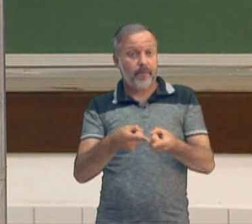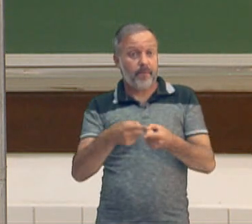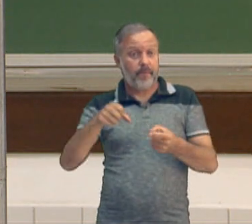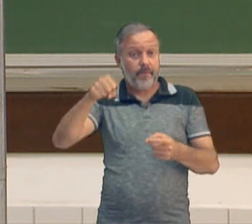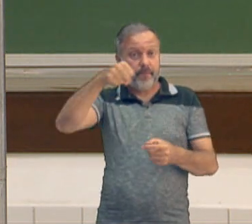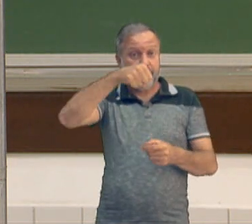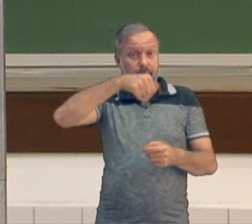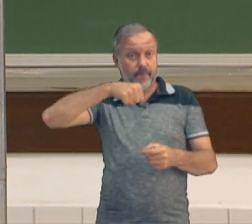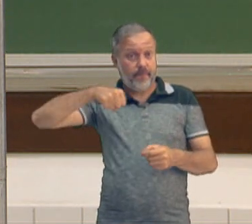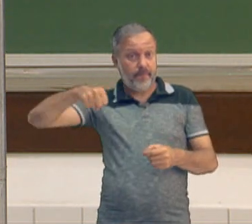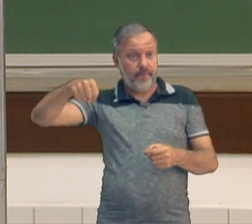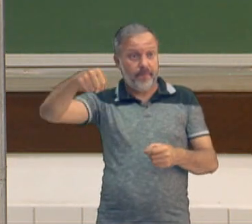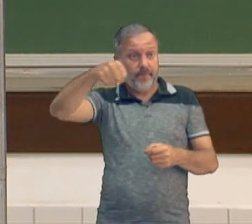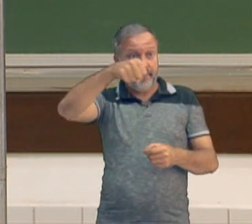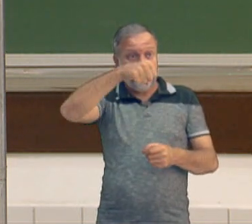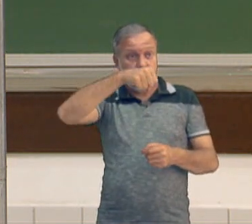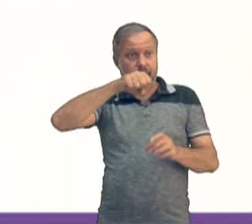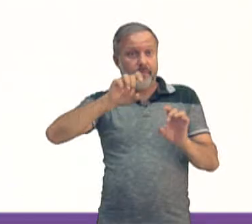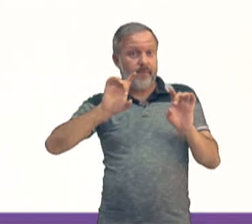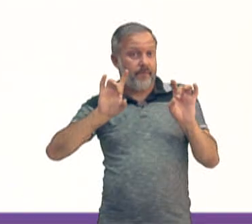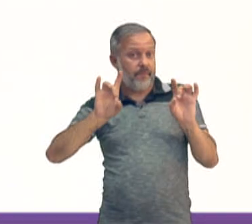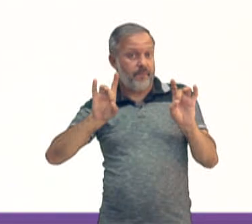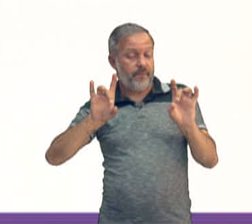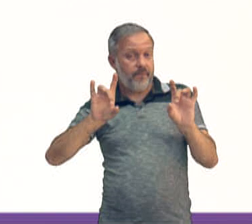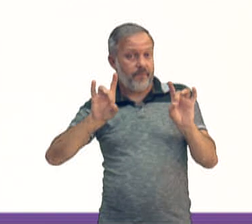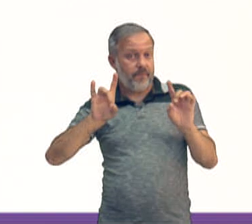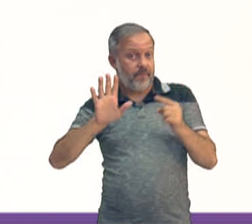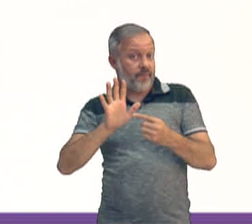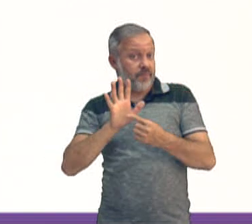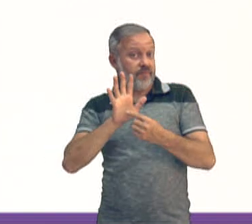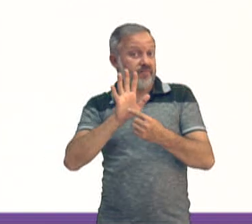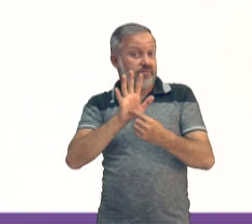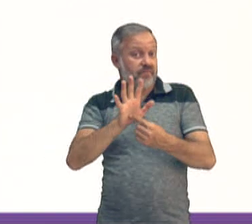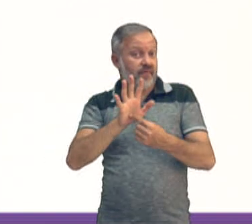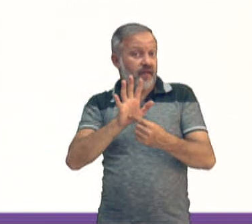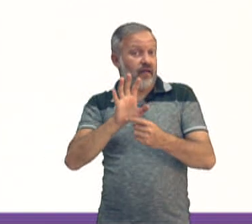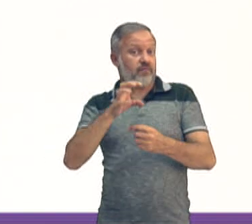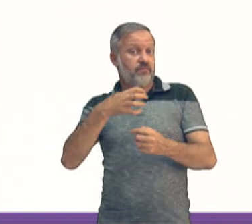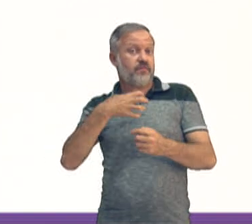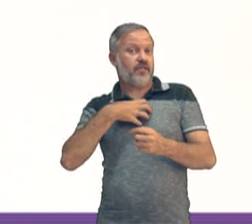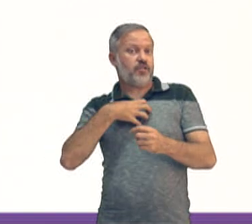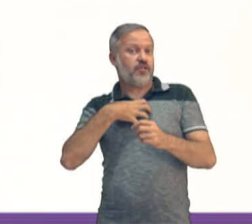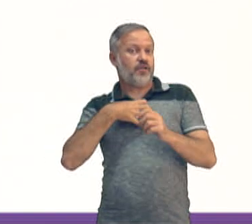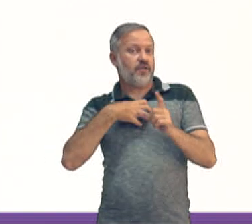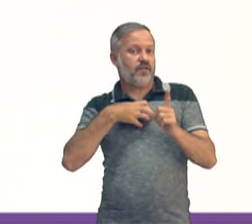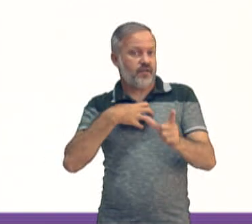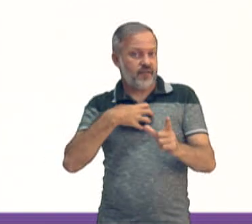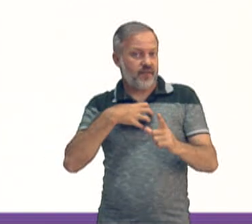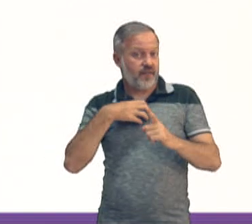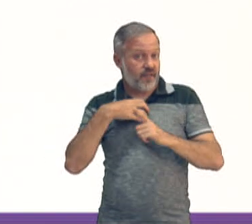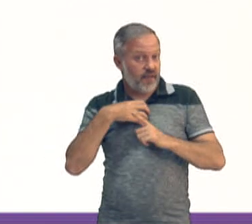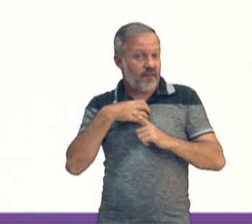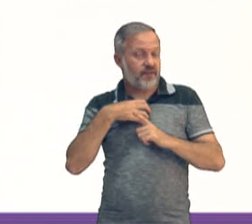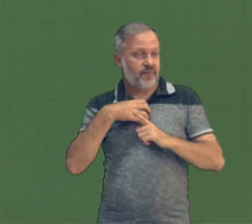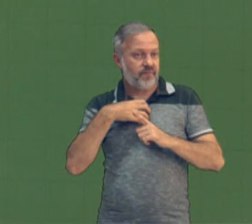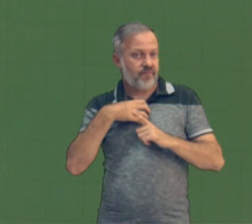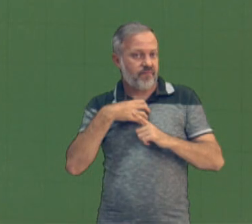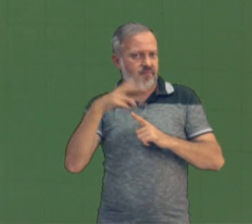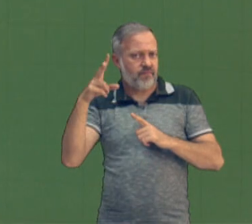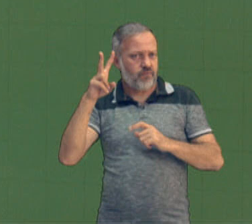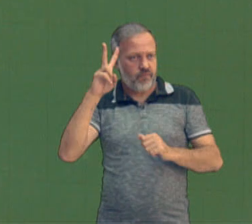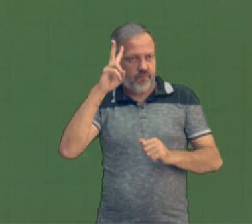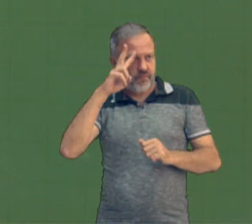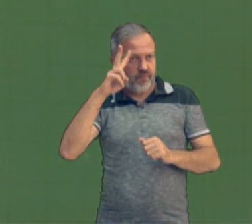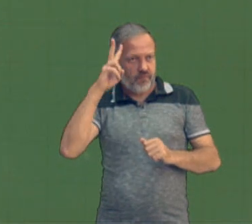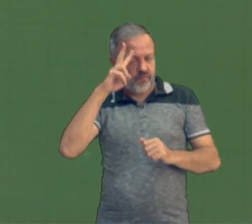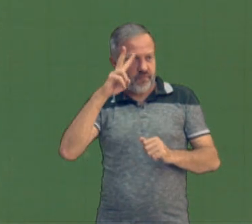lei perpétua de causa e efeito, ação e reação. Então a mandala budista do samsara é uma forma de nos lembrar que